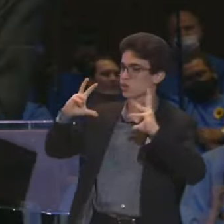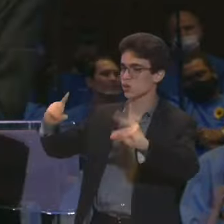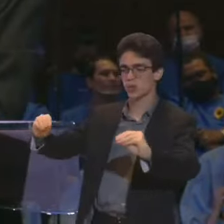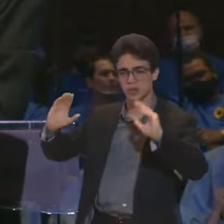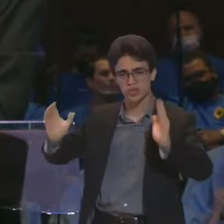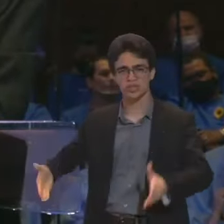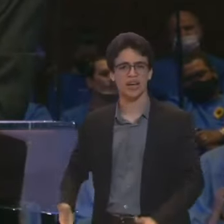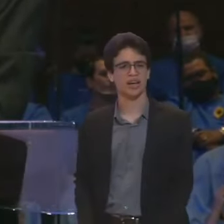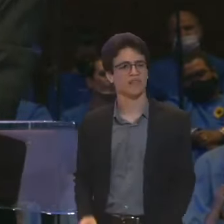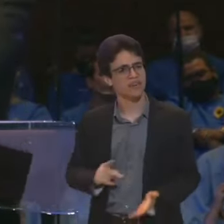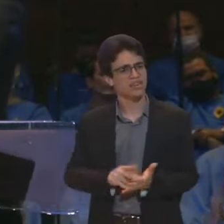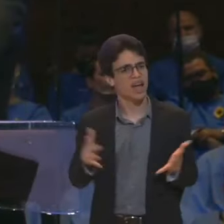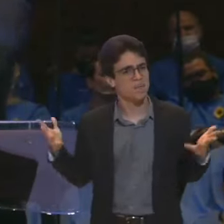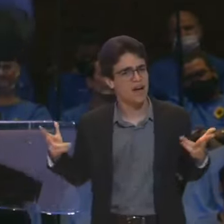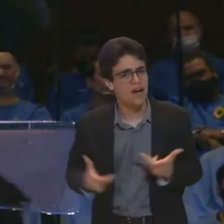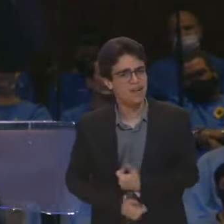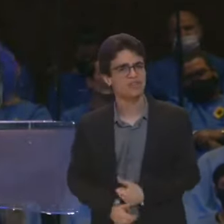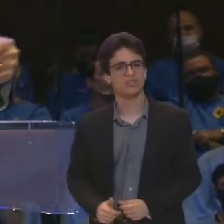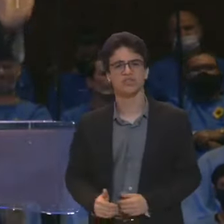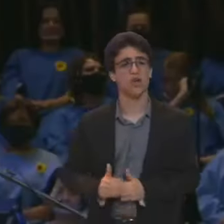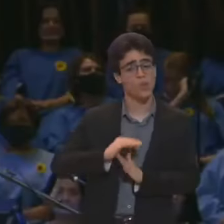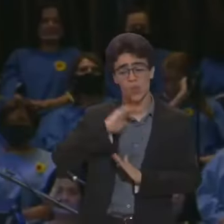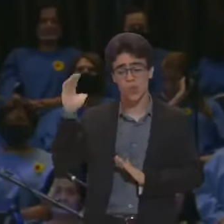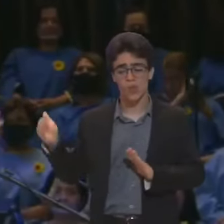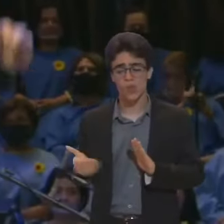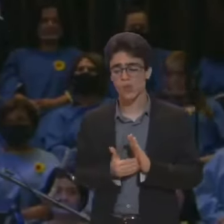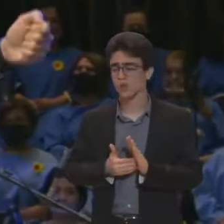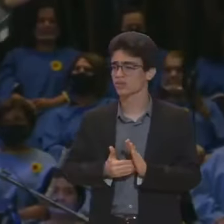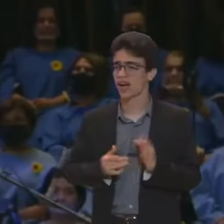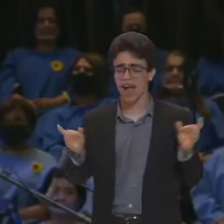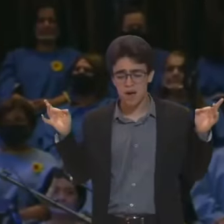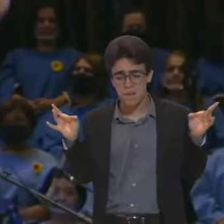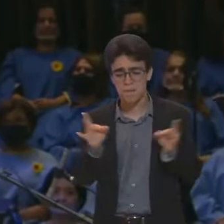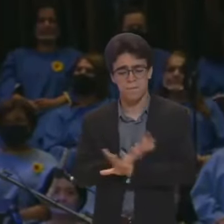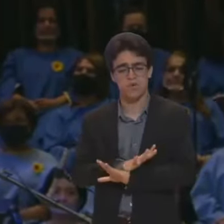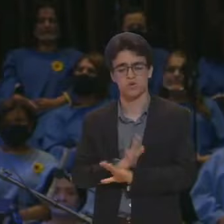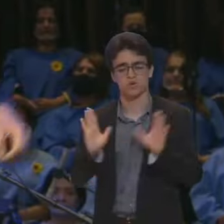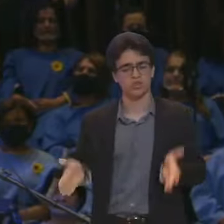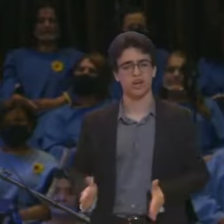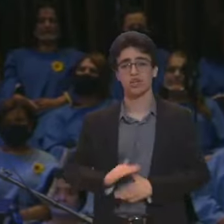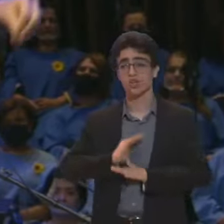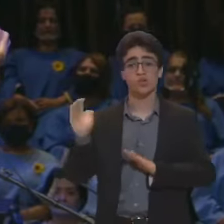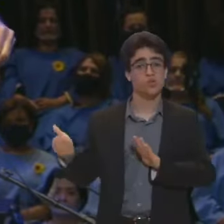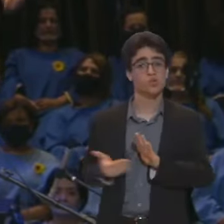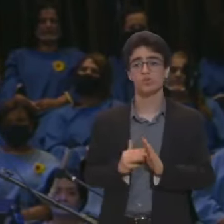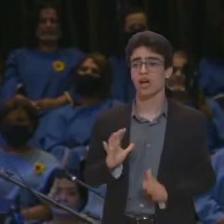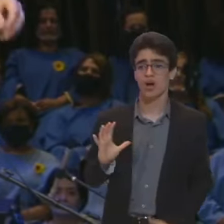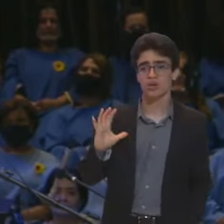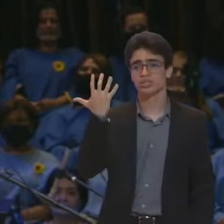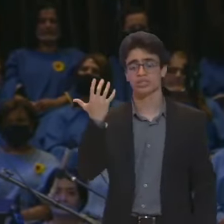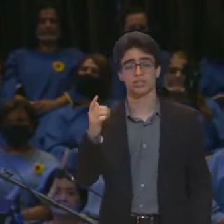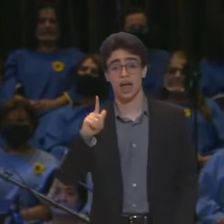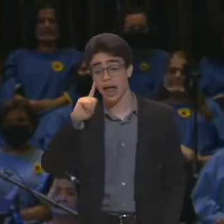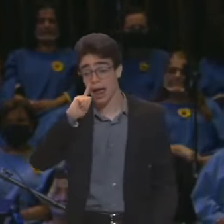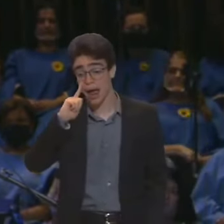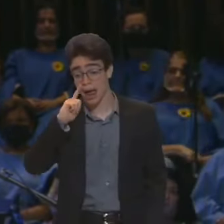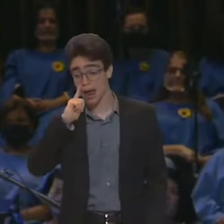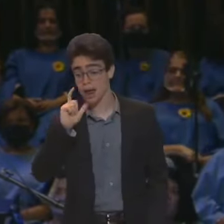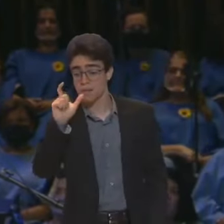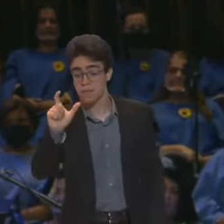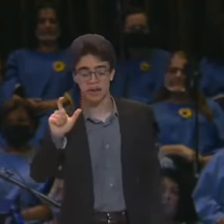Não é maravilhoso? Tudo está consumado. Tudo que tinha que acontecer, o plerol no grego, a